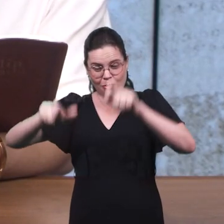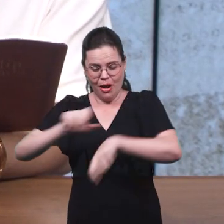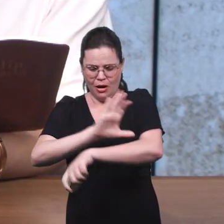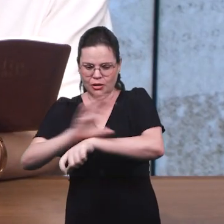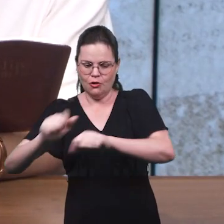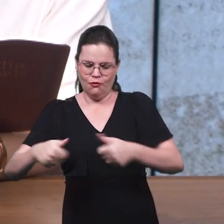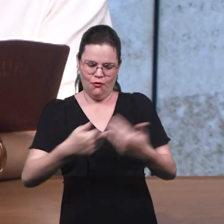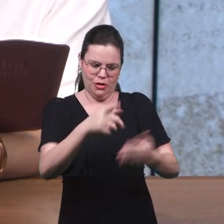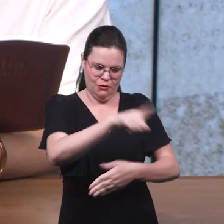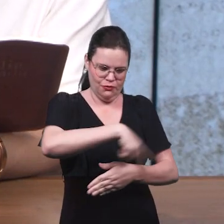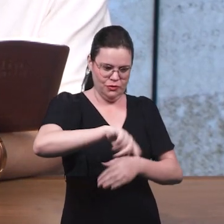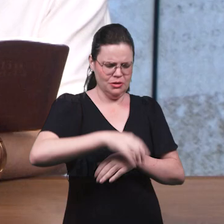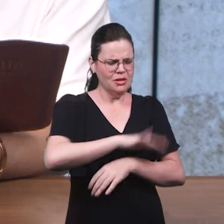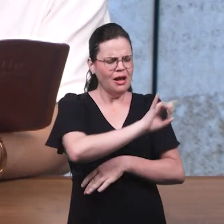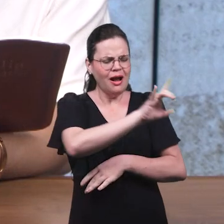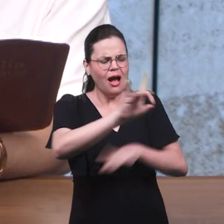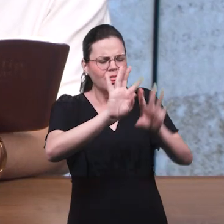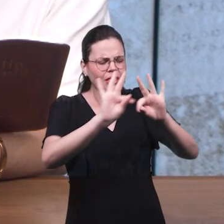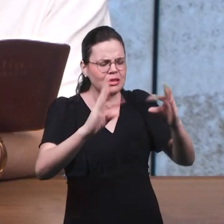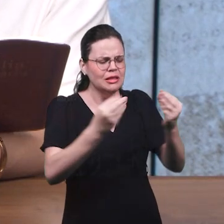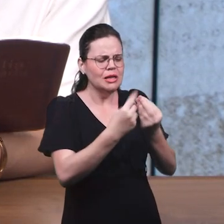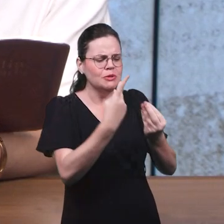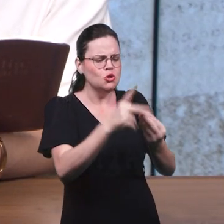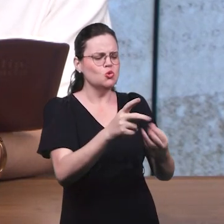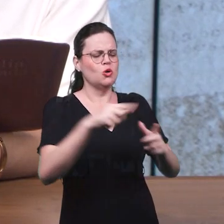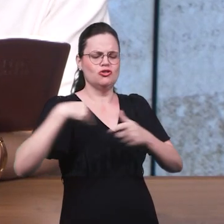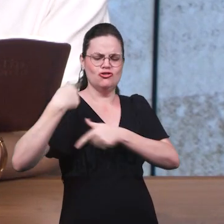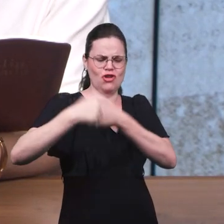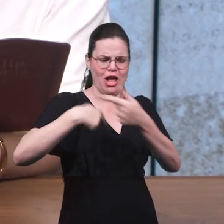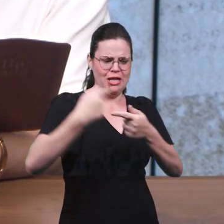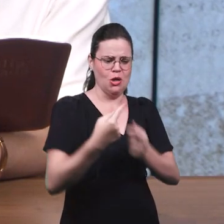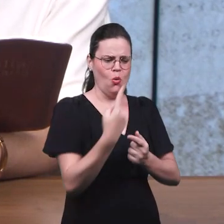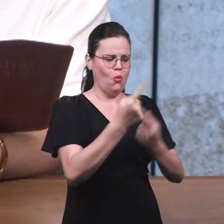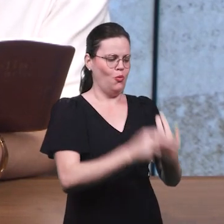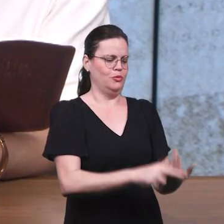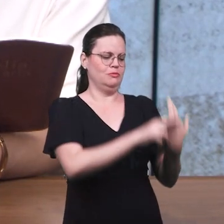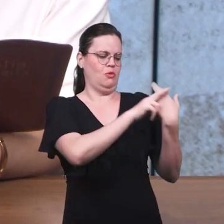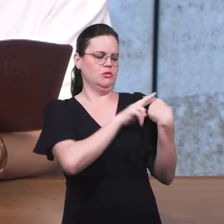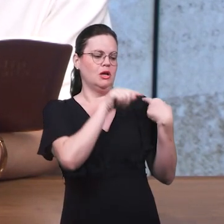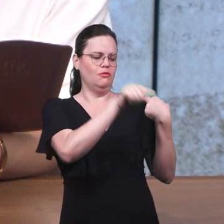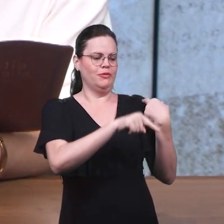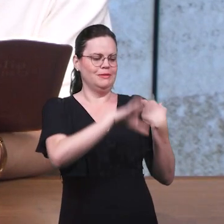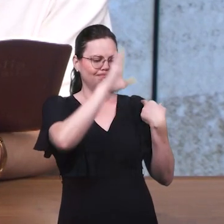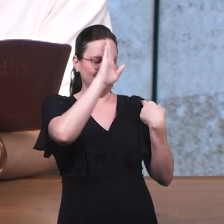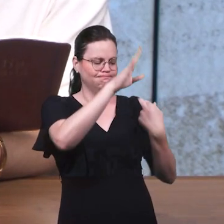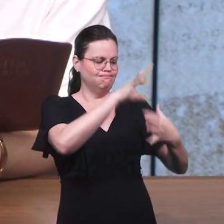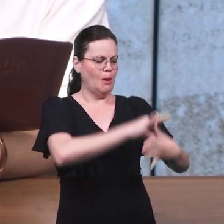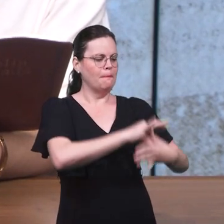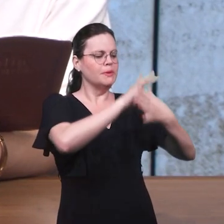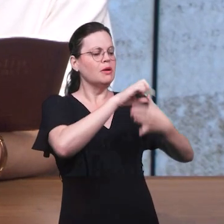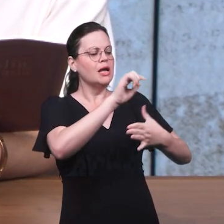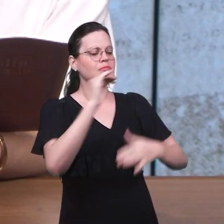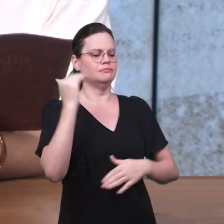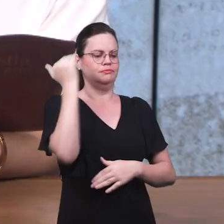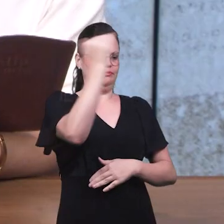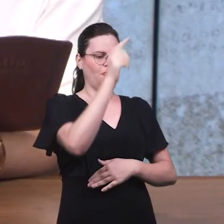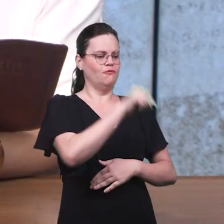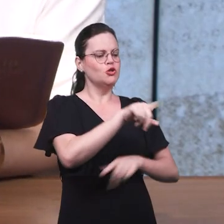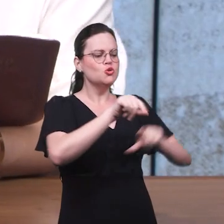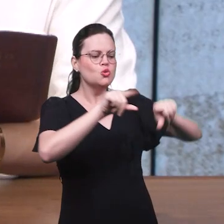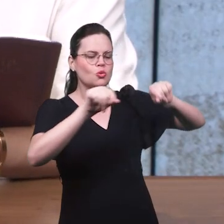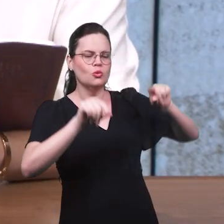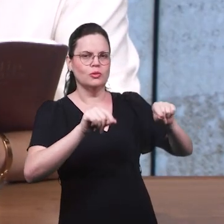Israel. De cada tribo de seus pais enviareis um homem, sendo cada qual maioral entre